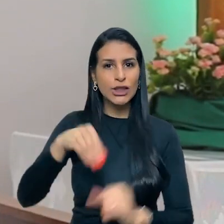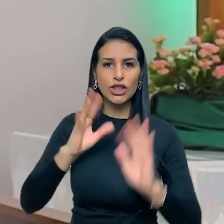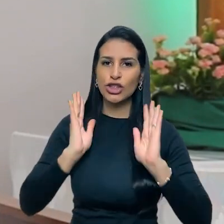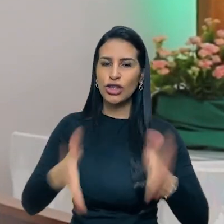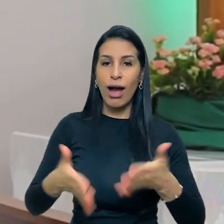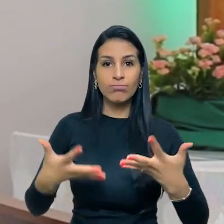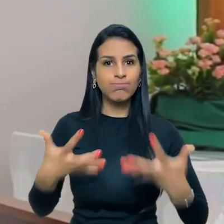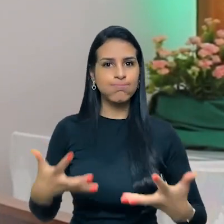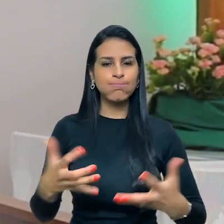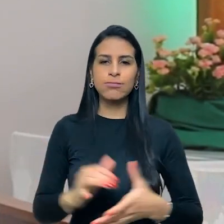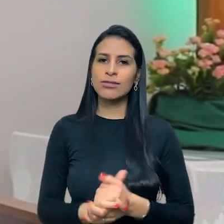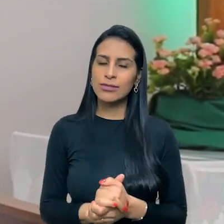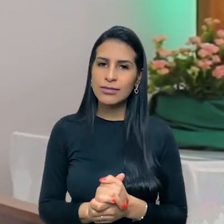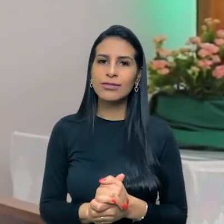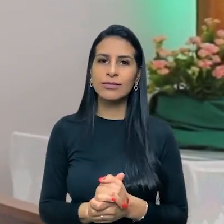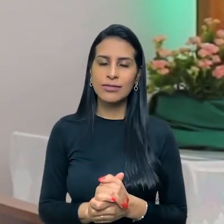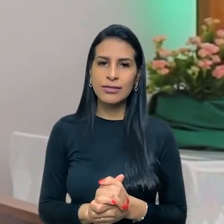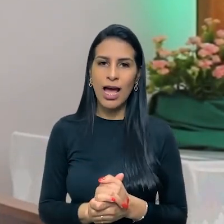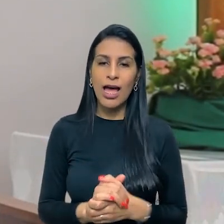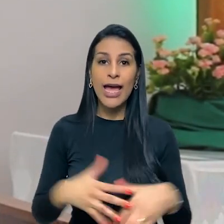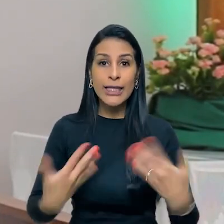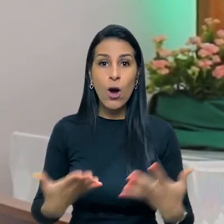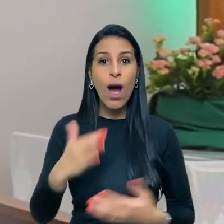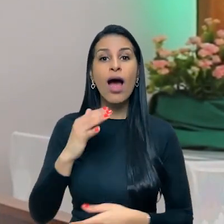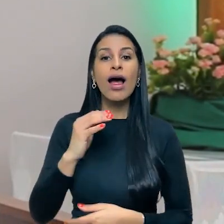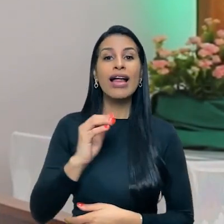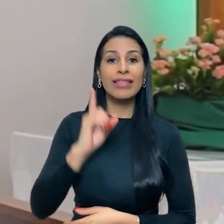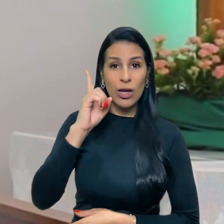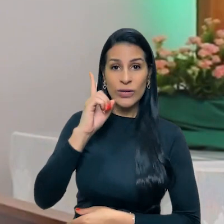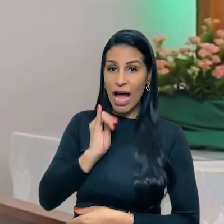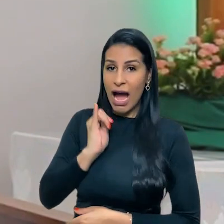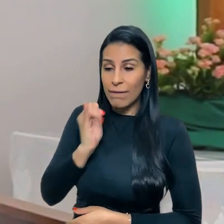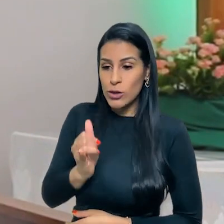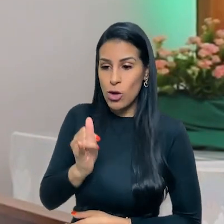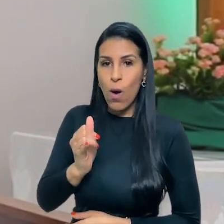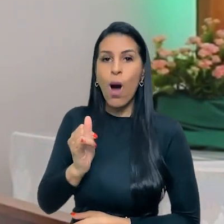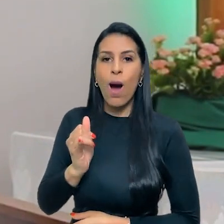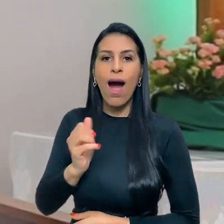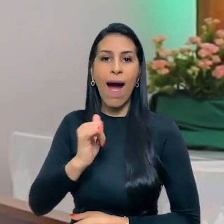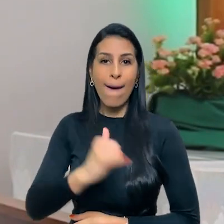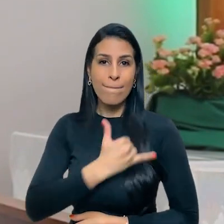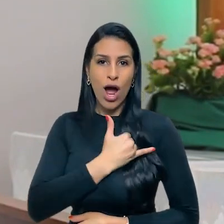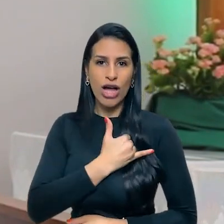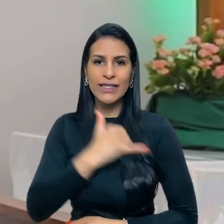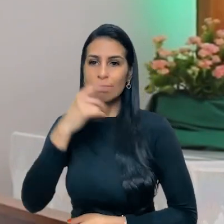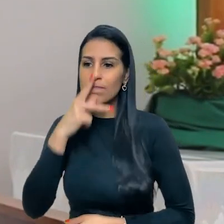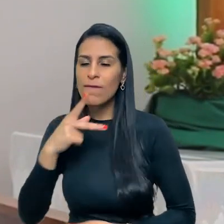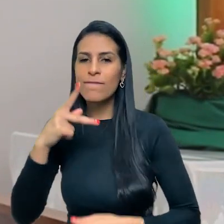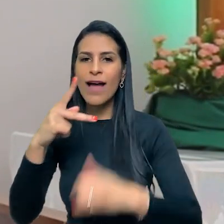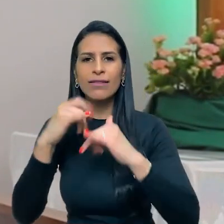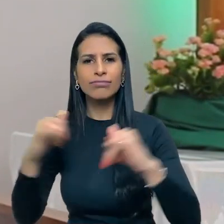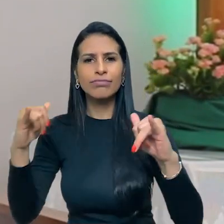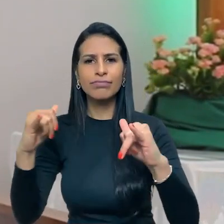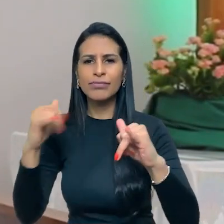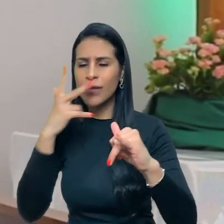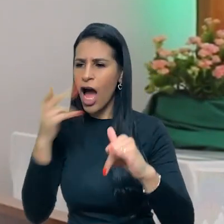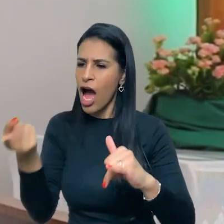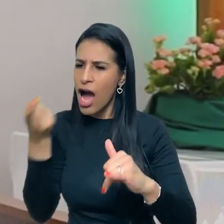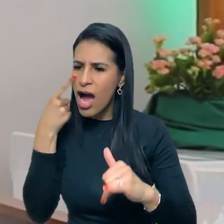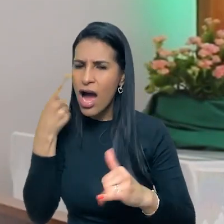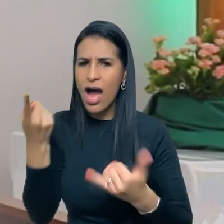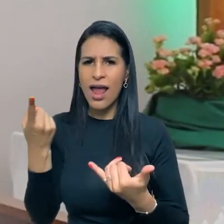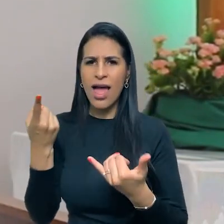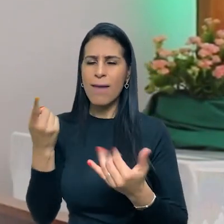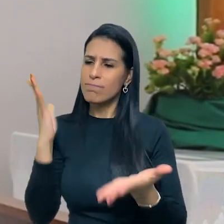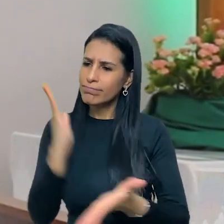do profeta: ouve isto, ou escutem vocês, dependendo da versão da Bíblia. Ele dá um